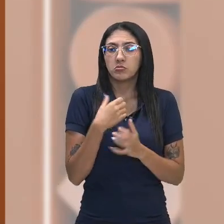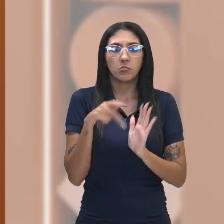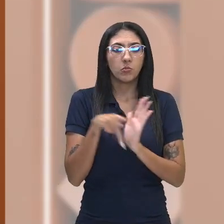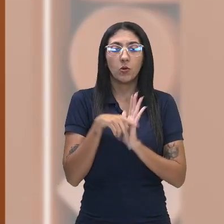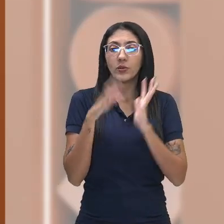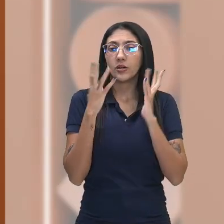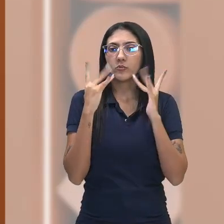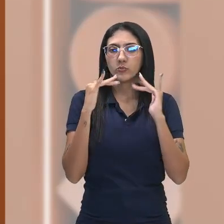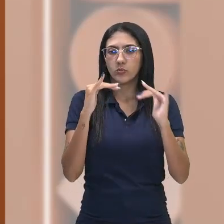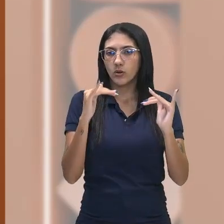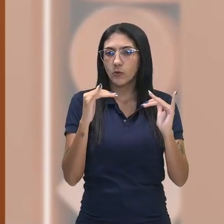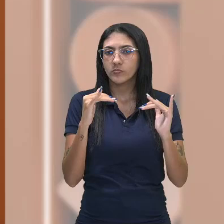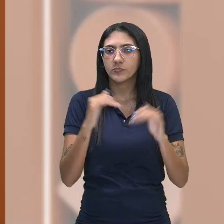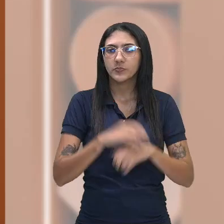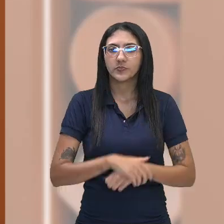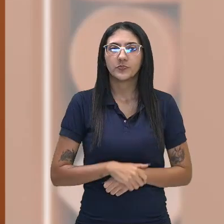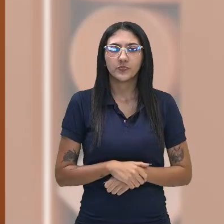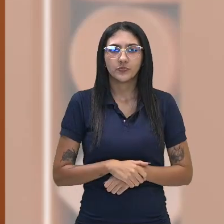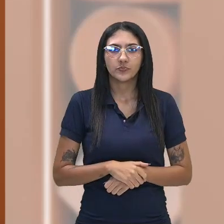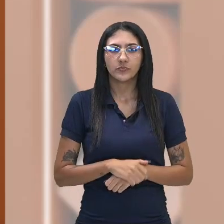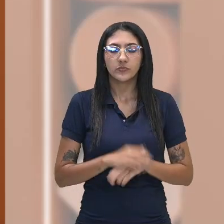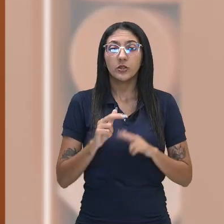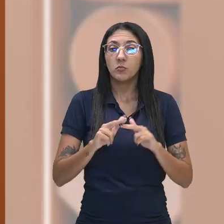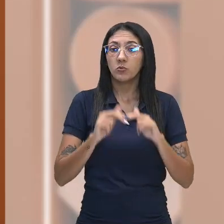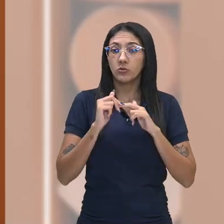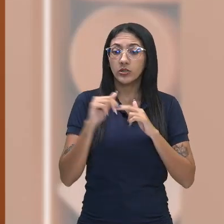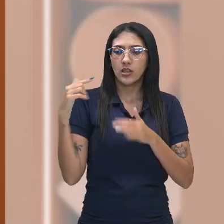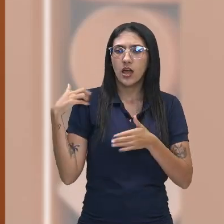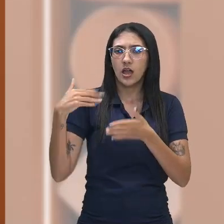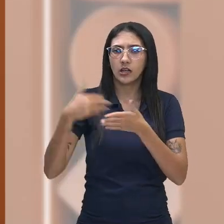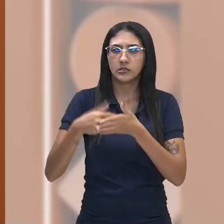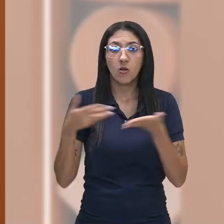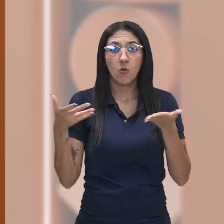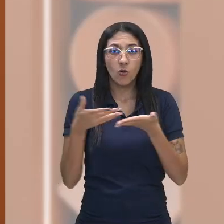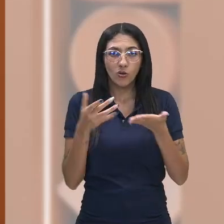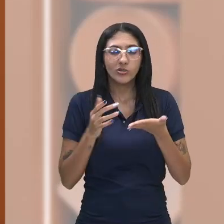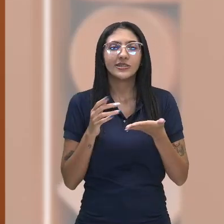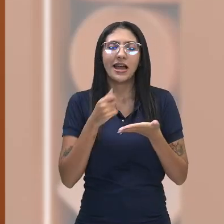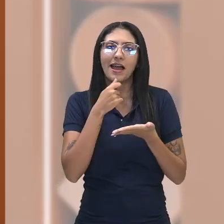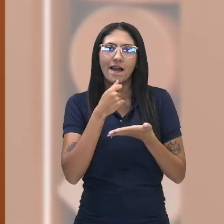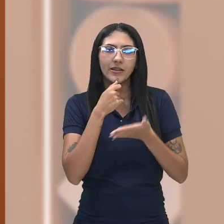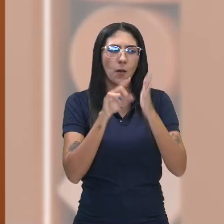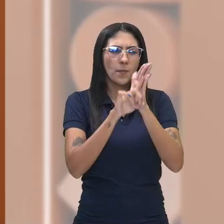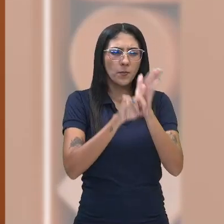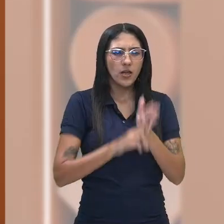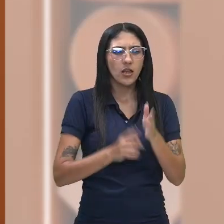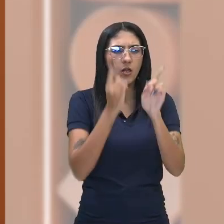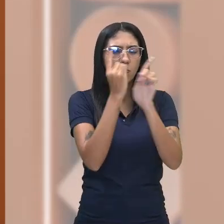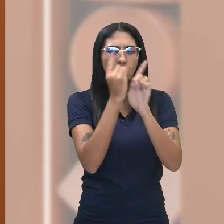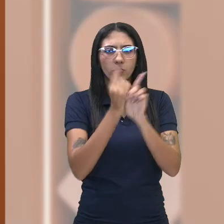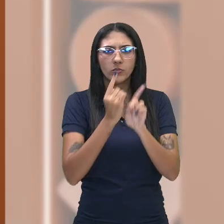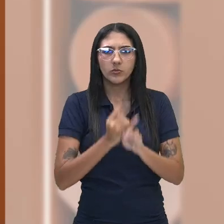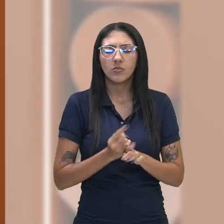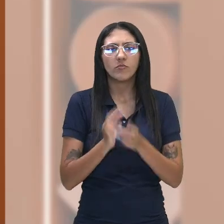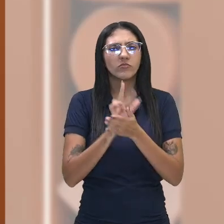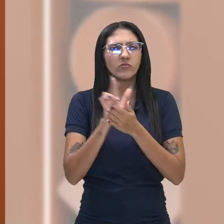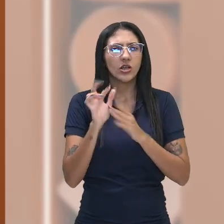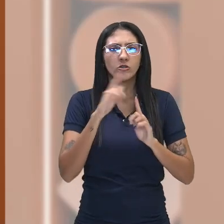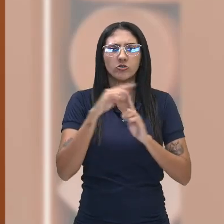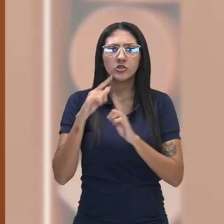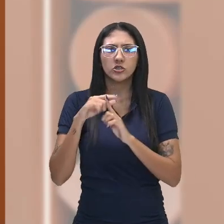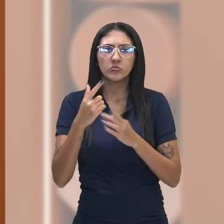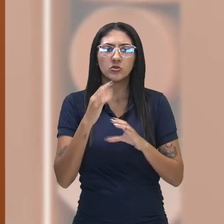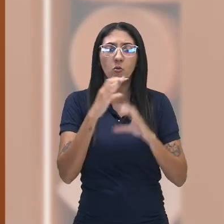isso, né, encontramos ainda inscrições rupestres que, de